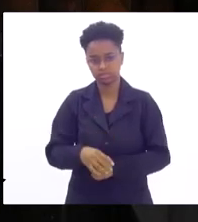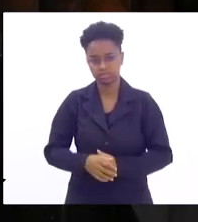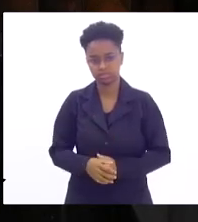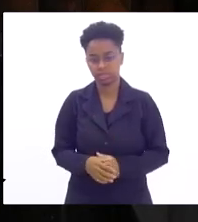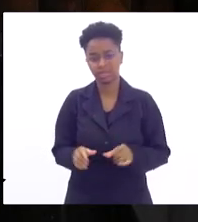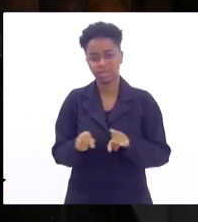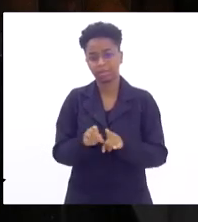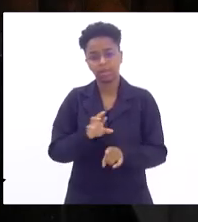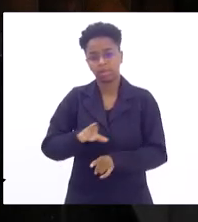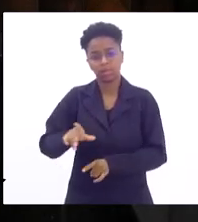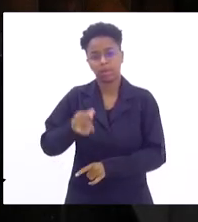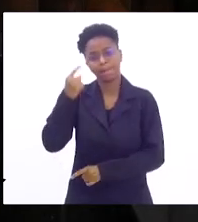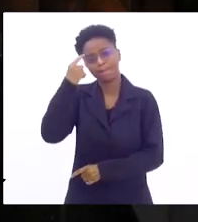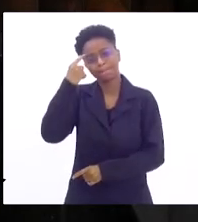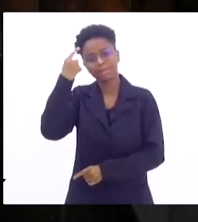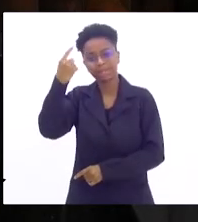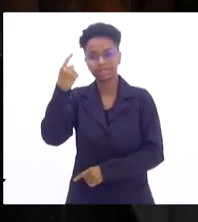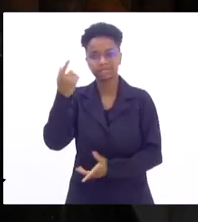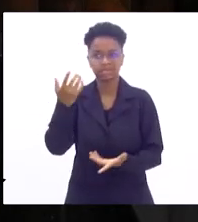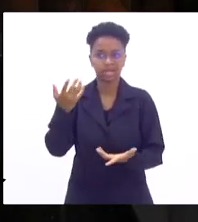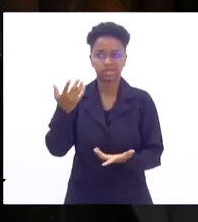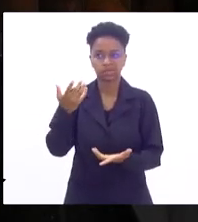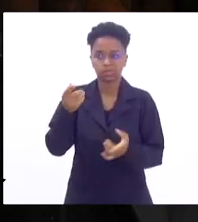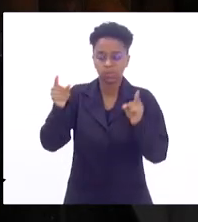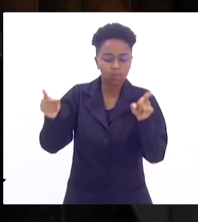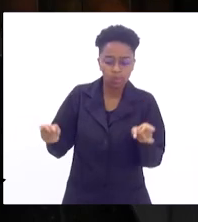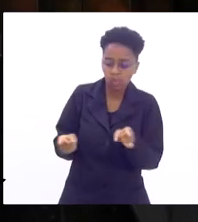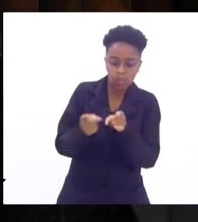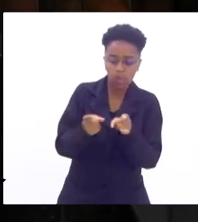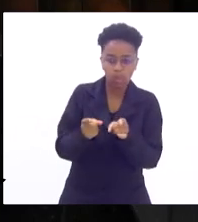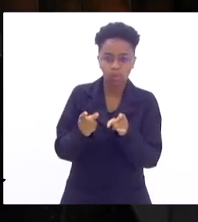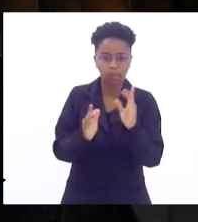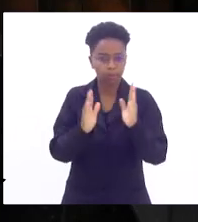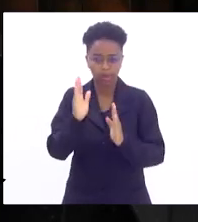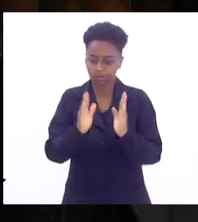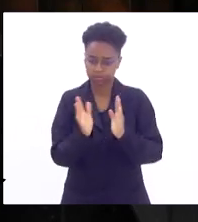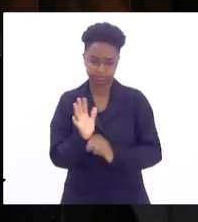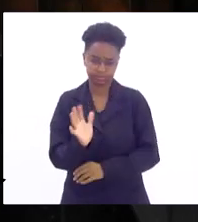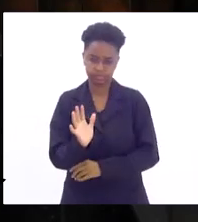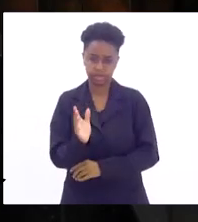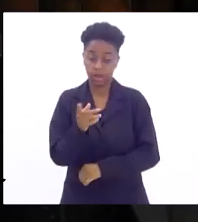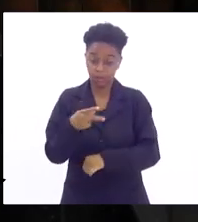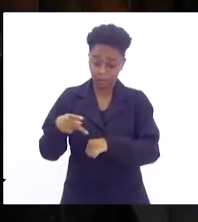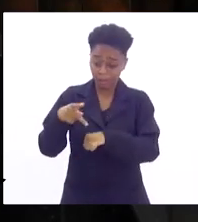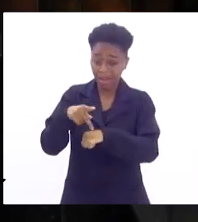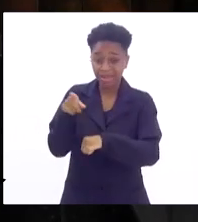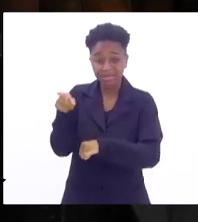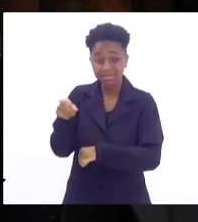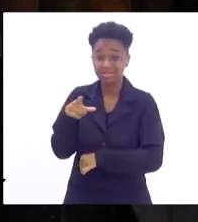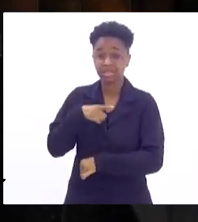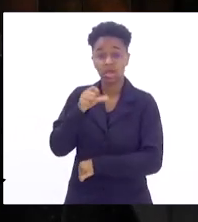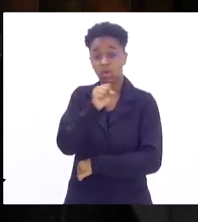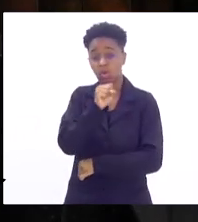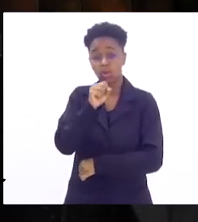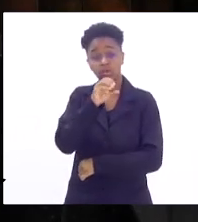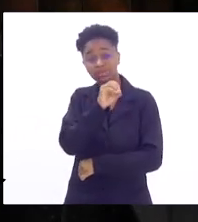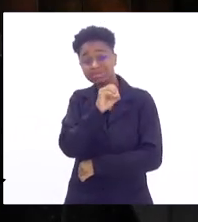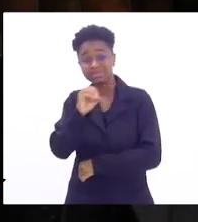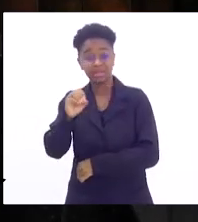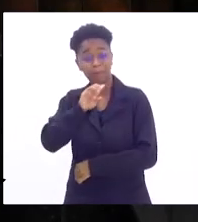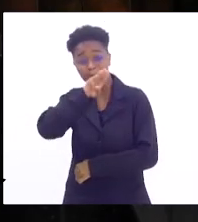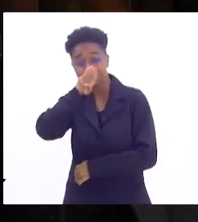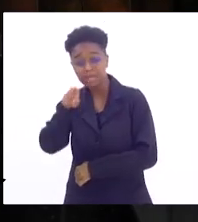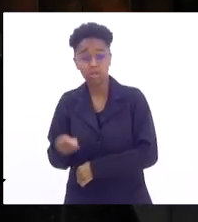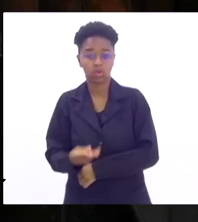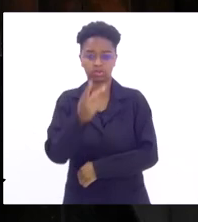pensando de forma curta um país com 800 milhões de